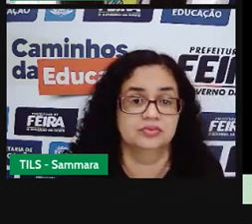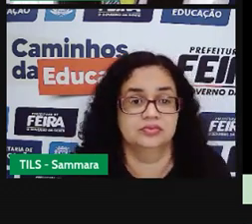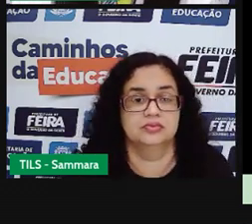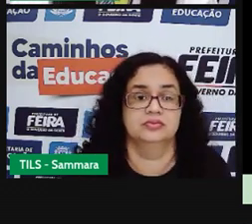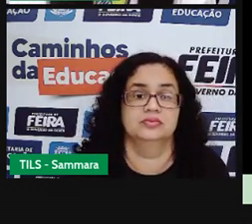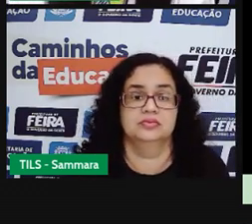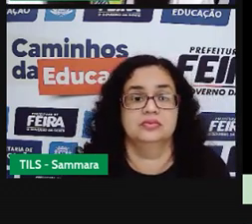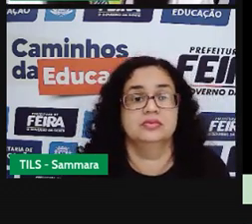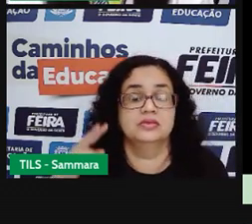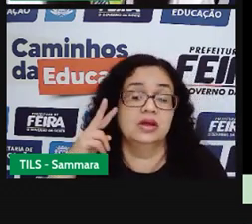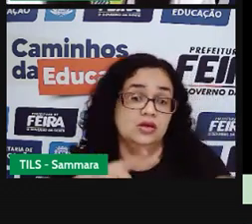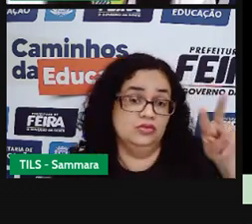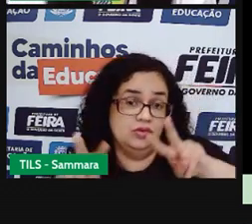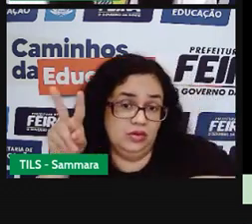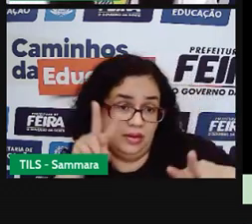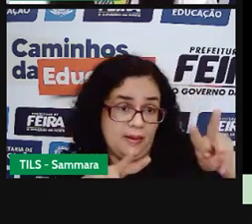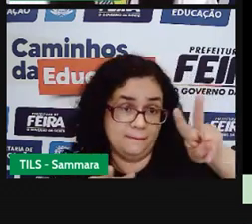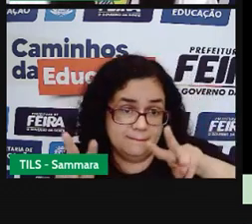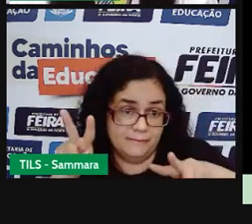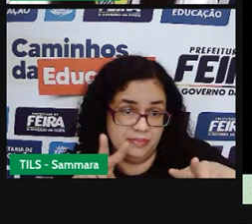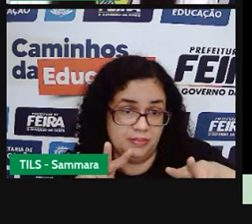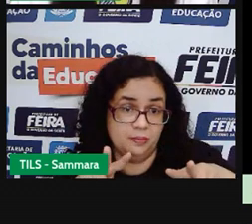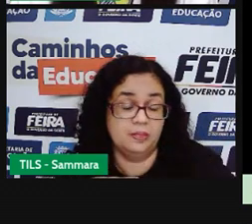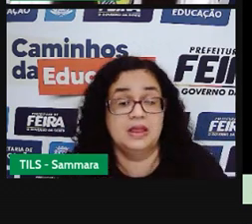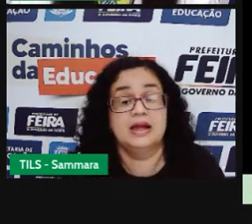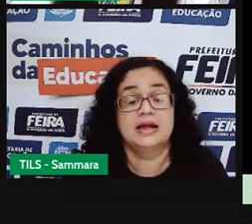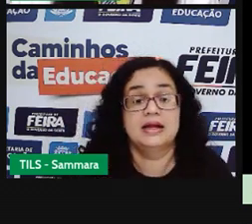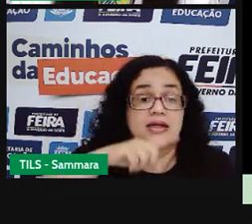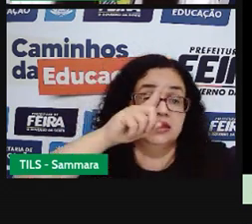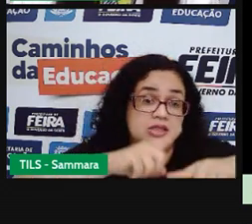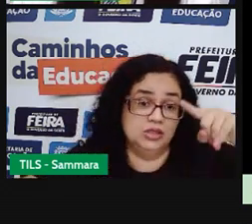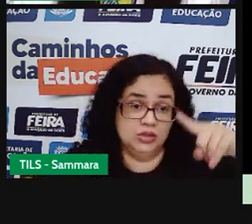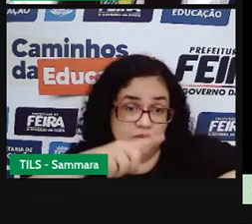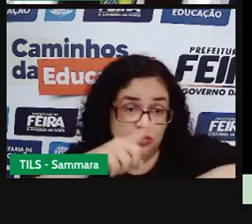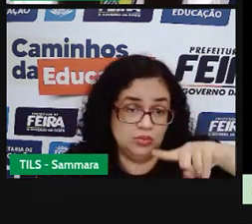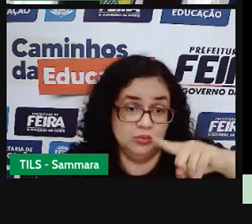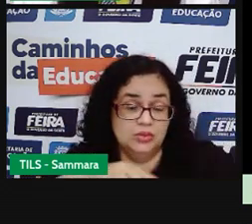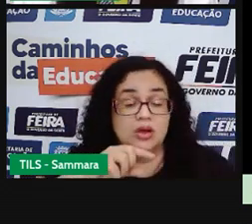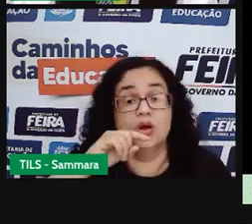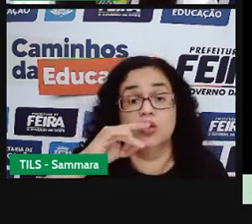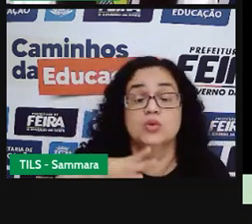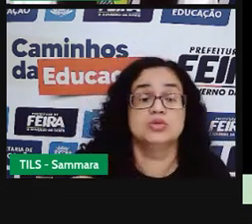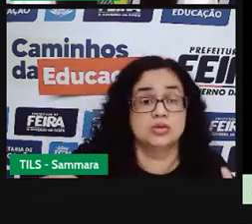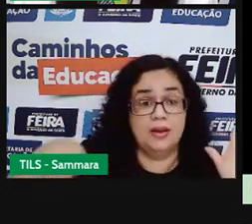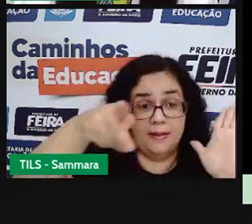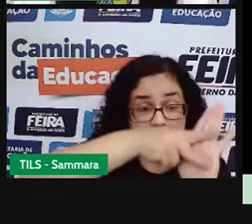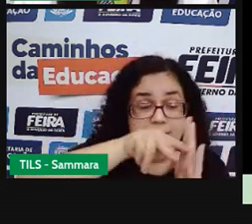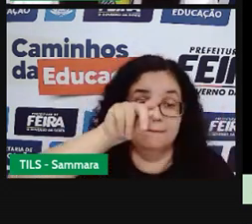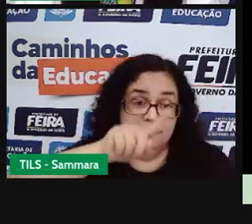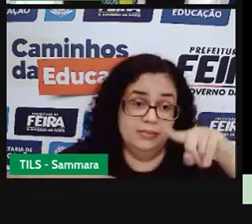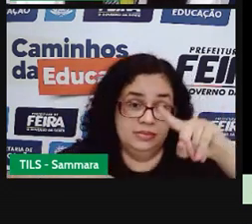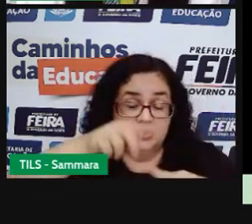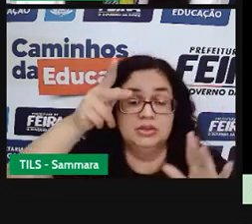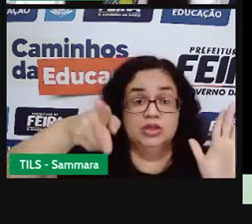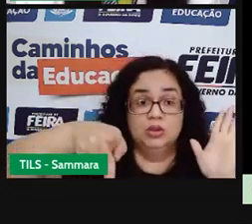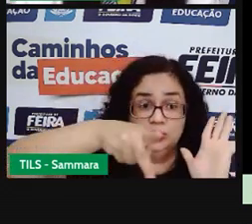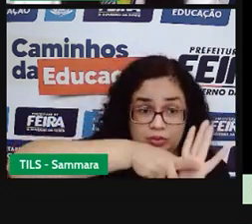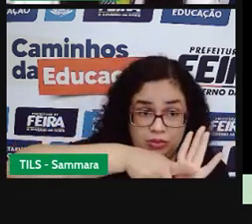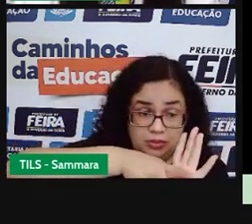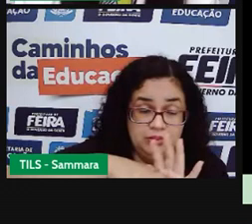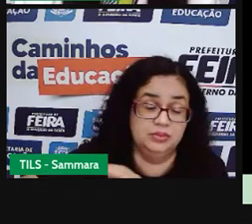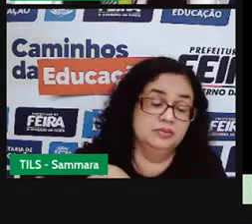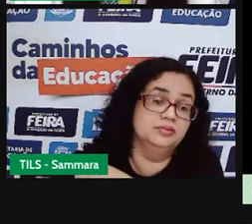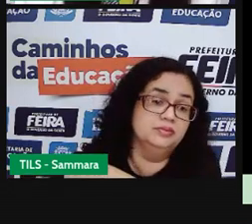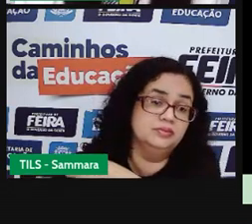Oi e aí a gente só observa né que cada objeto tem em seu material uma adequação ao